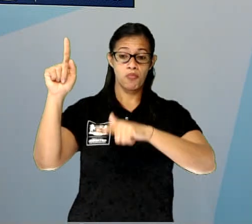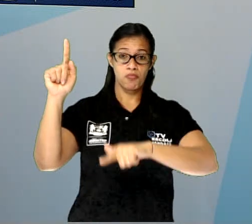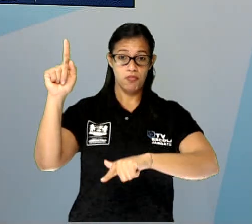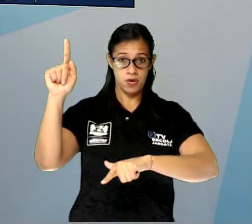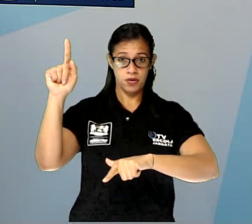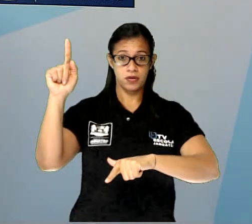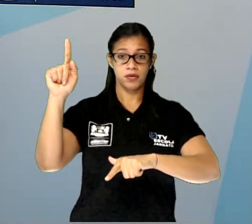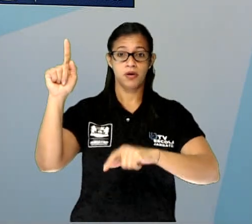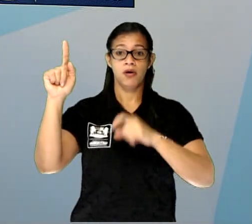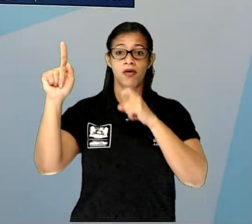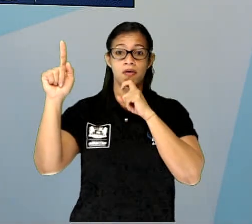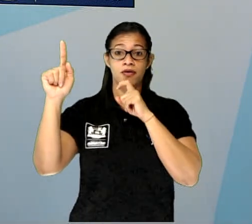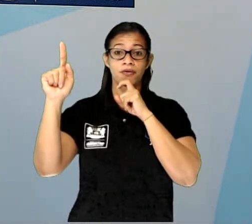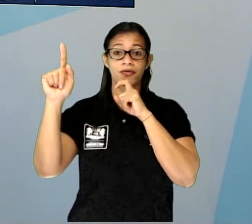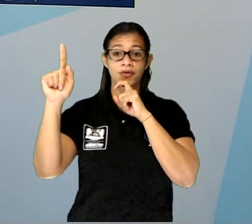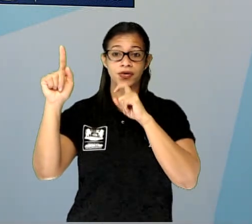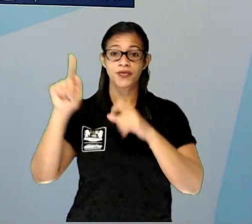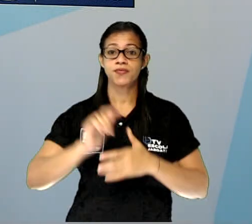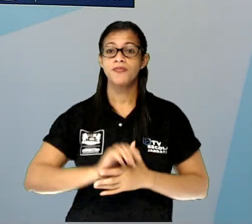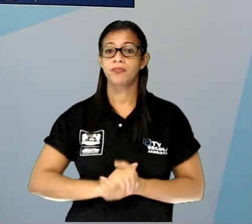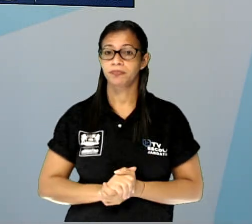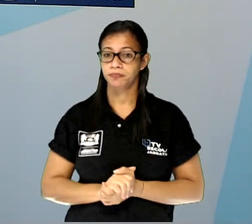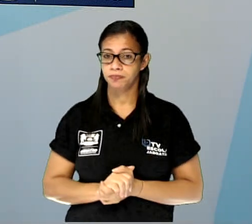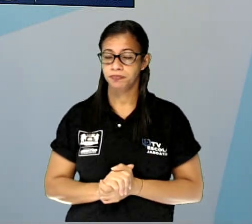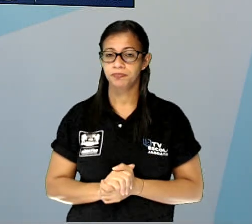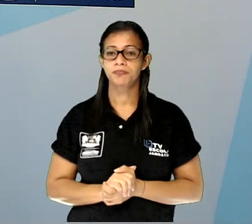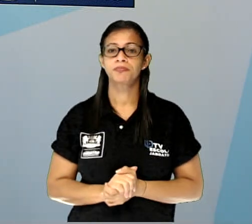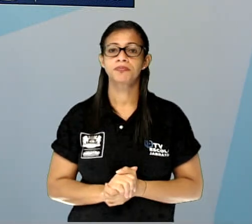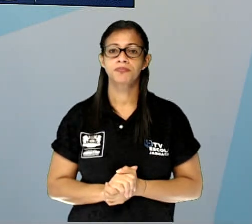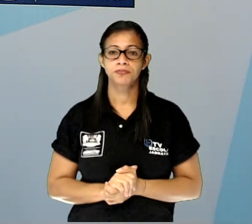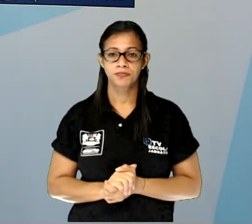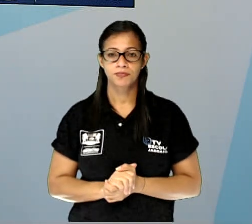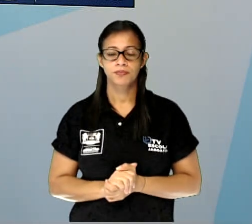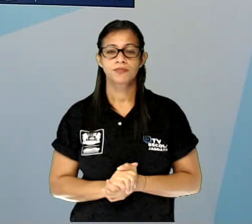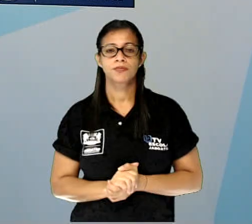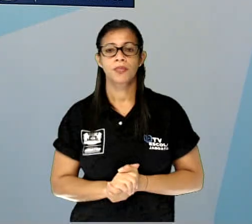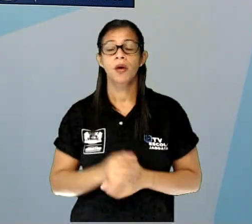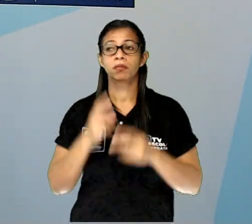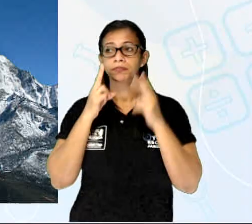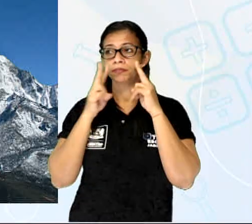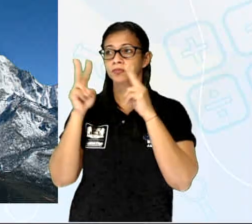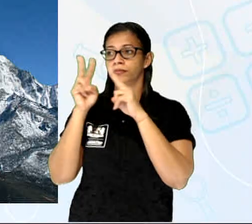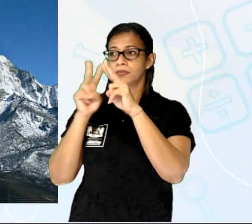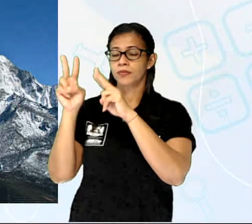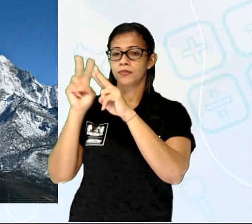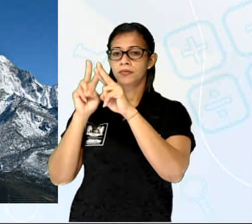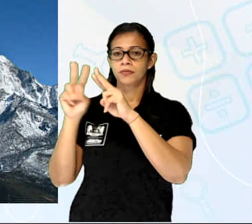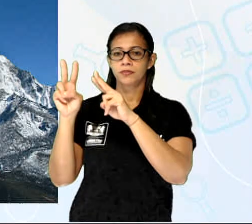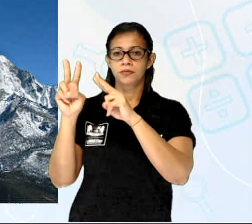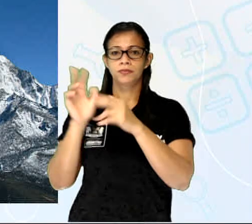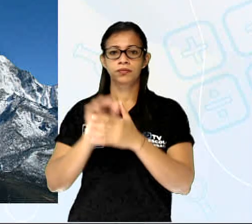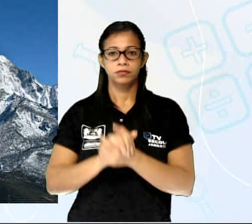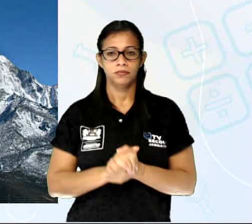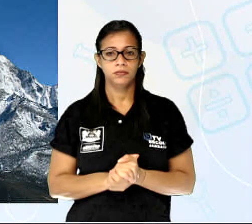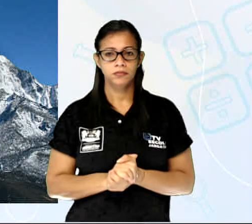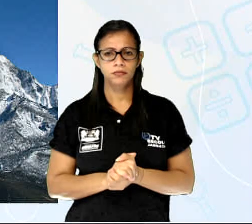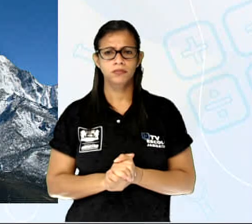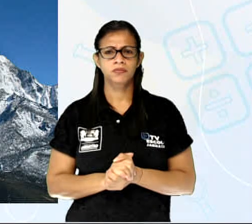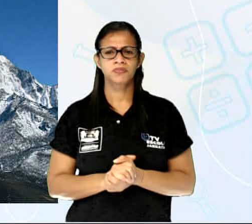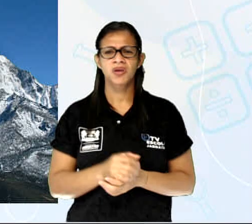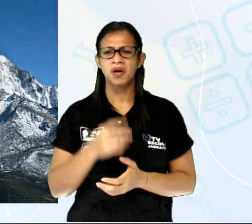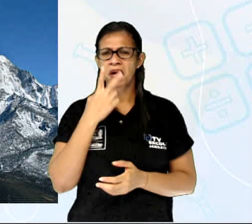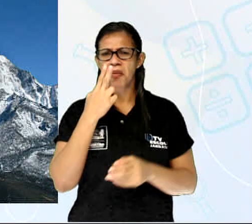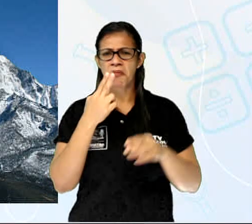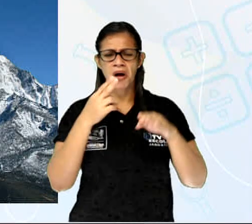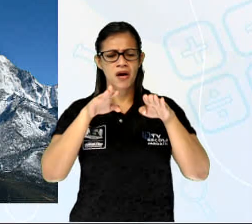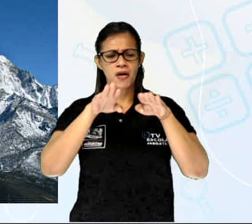aula. Aqui nós temos um exemplo da depressão. Veja aí na sua tela. Parece um buraco, né, escavado, mas na